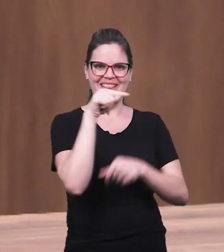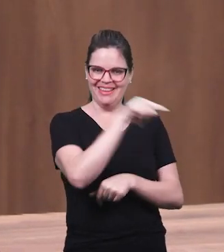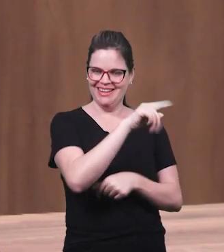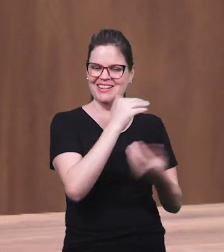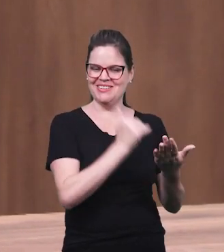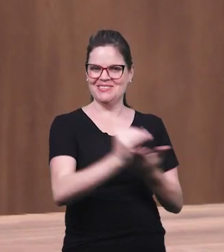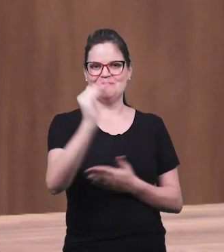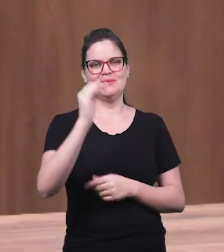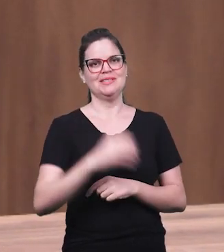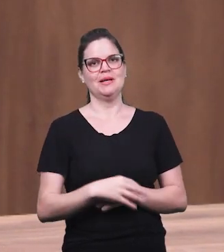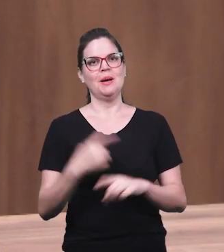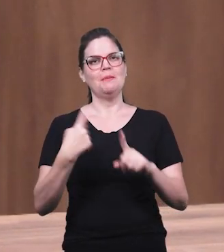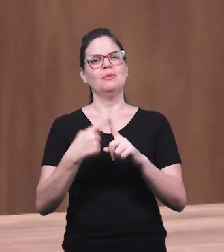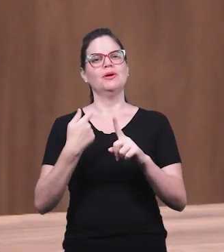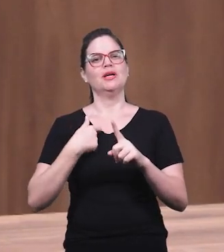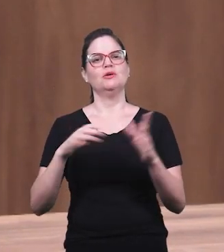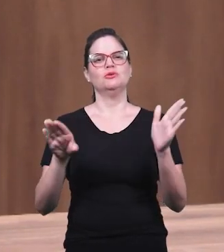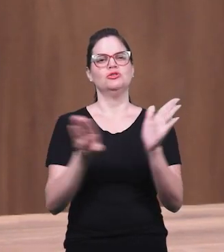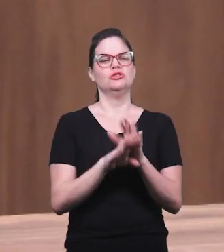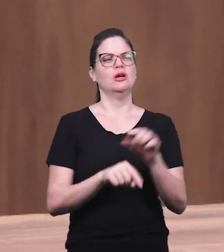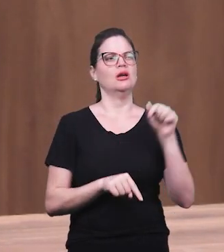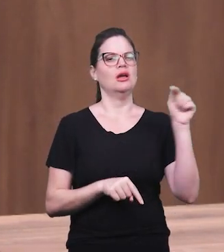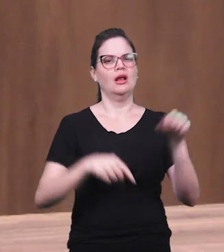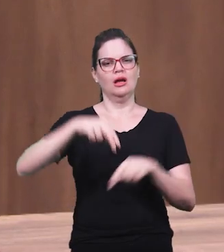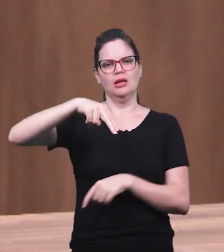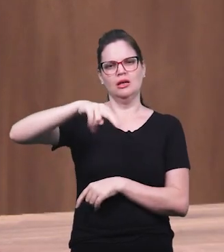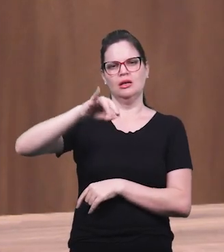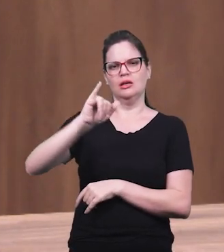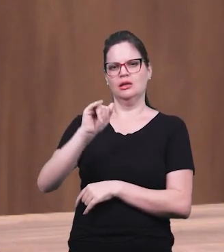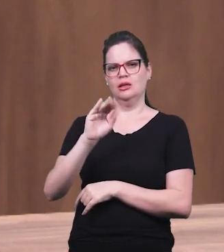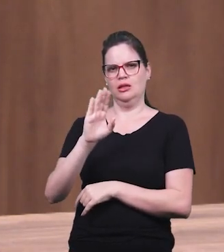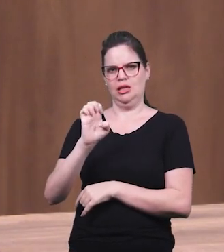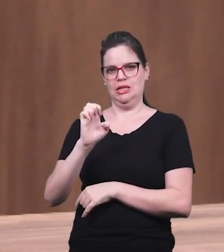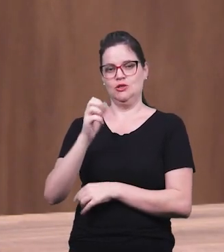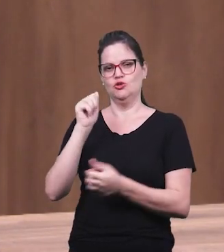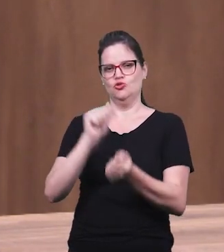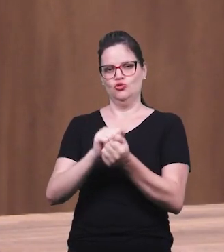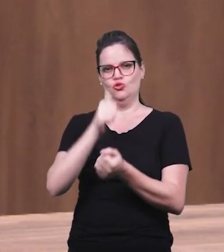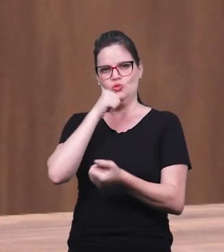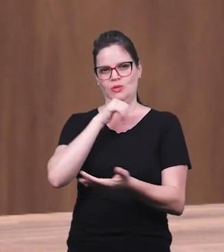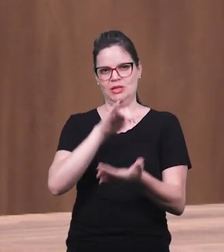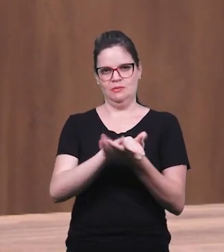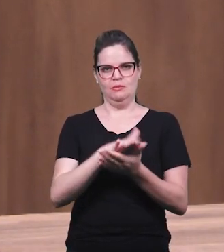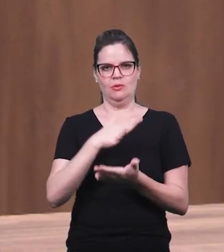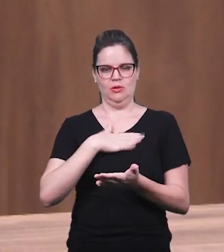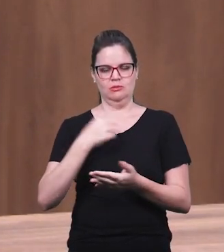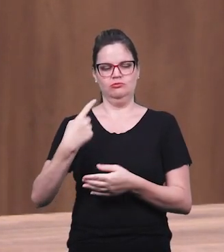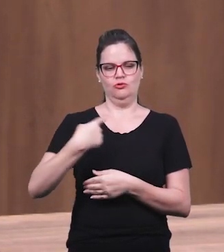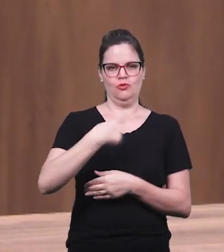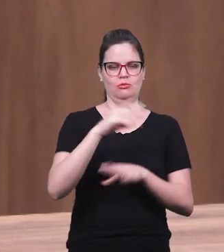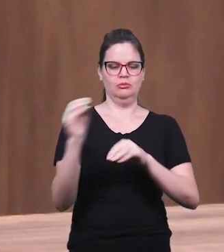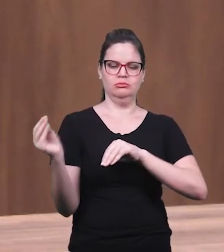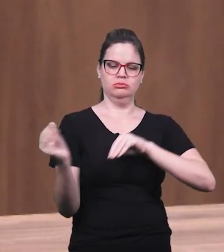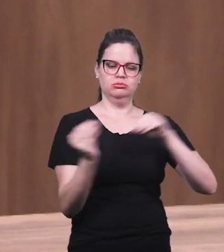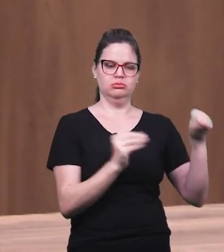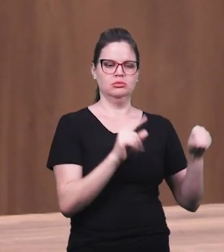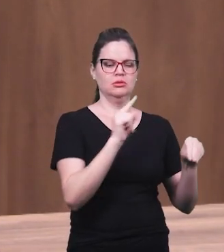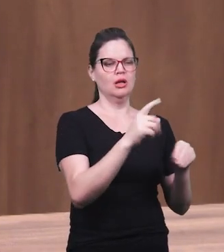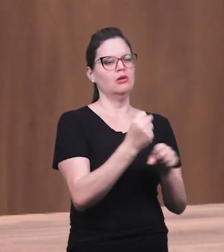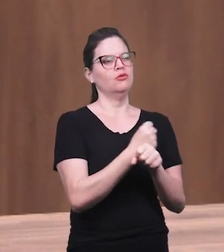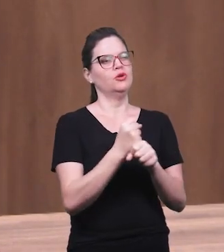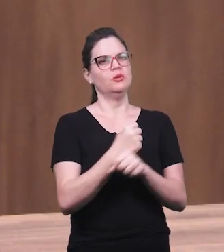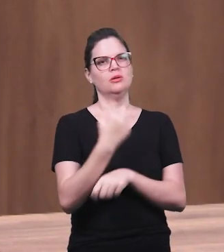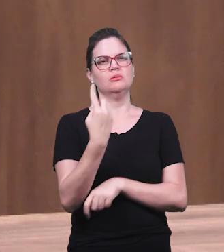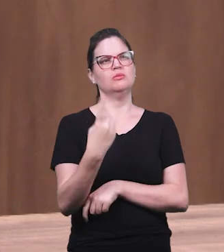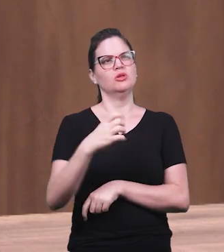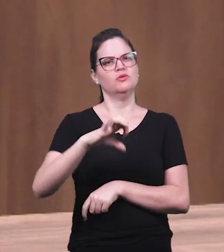maravilhoso. Eu cheguei em Nice, né? Nós chegamos, eu e a minha esposa na época, nós chegamos em